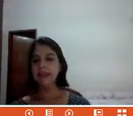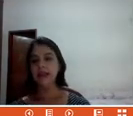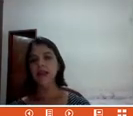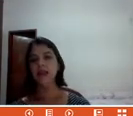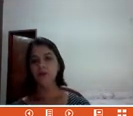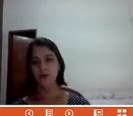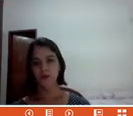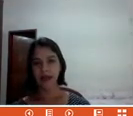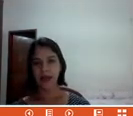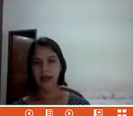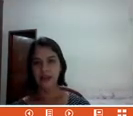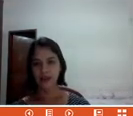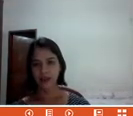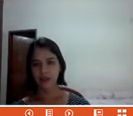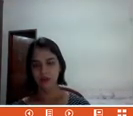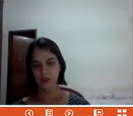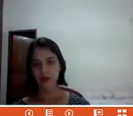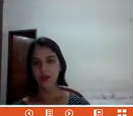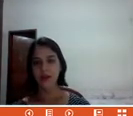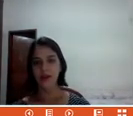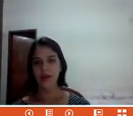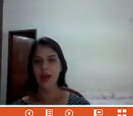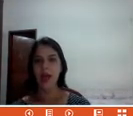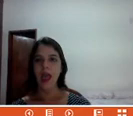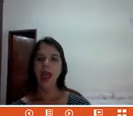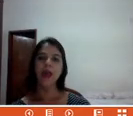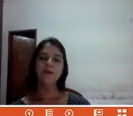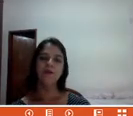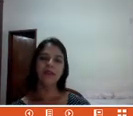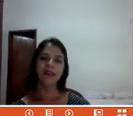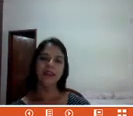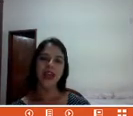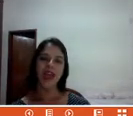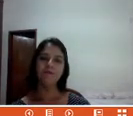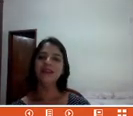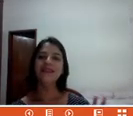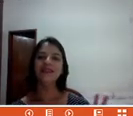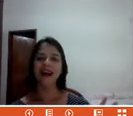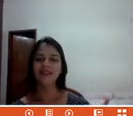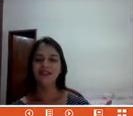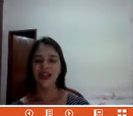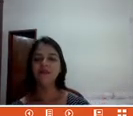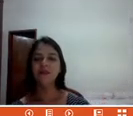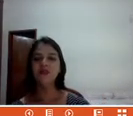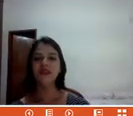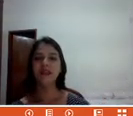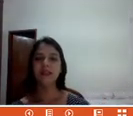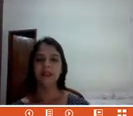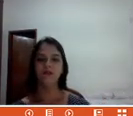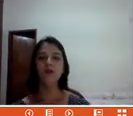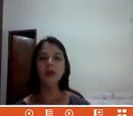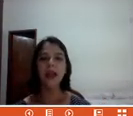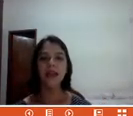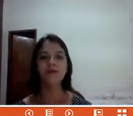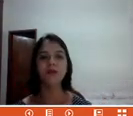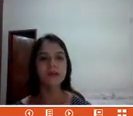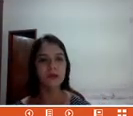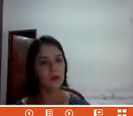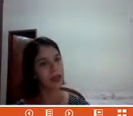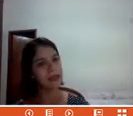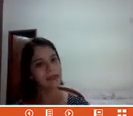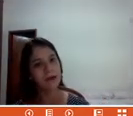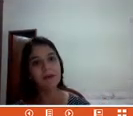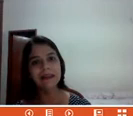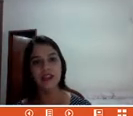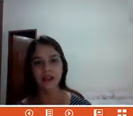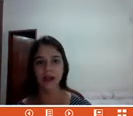é inserido em uma comunidade surda, você é batizado, né? Vamos dizer assim. O que é isso, professor? O